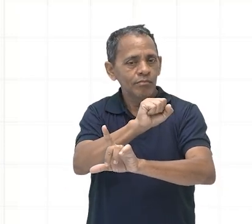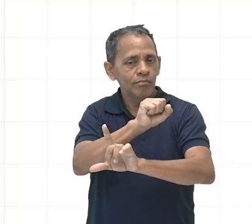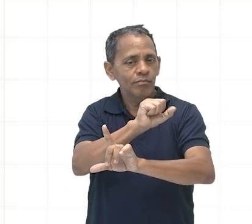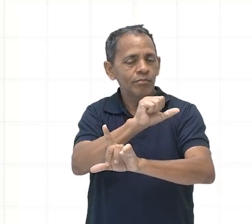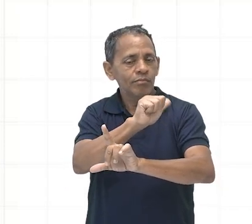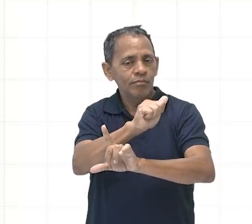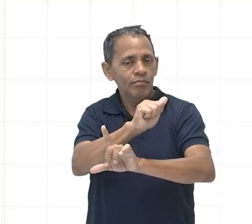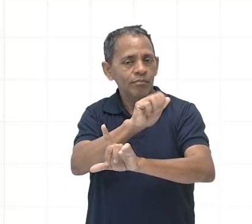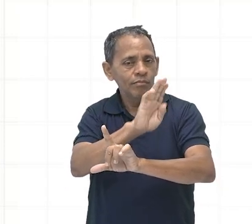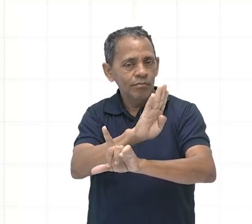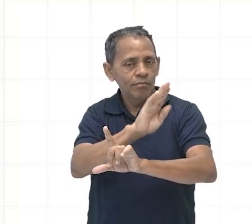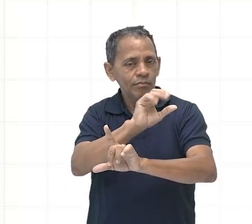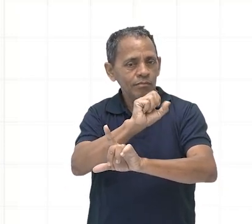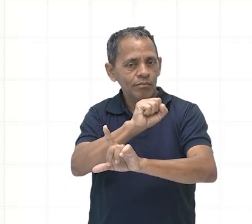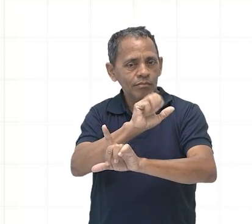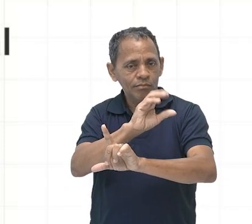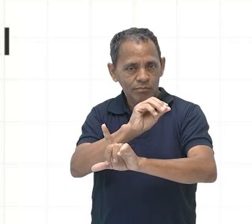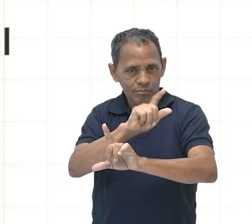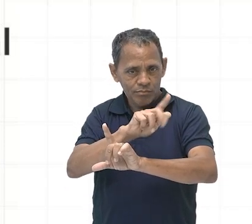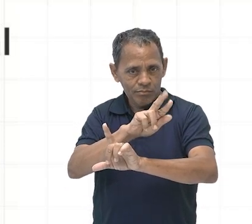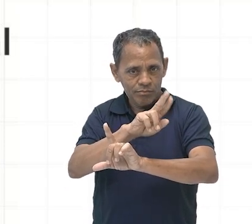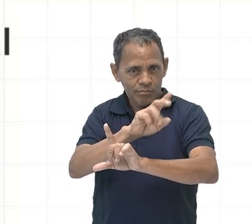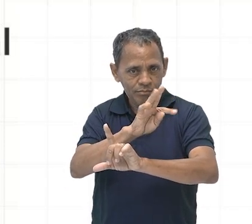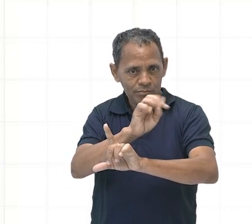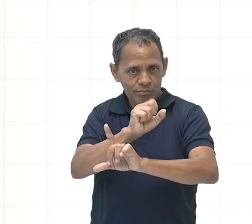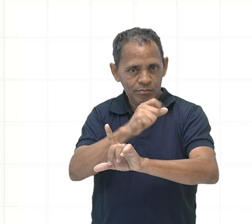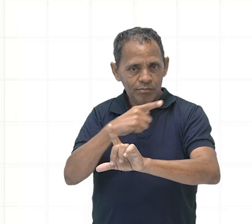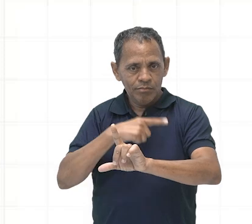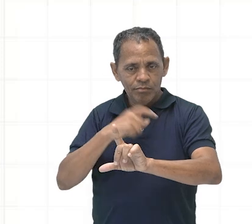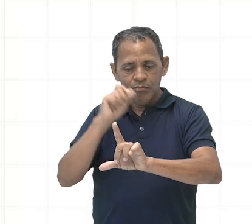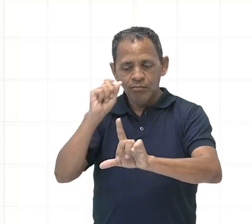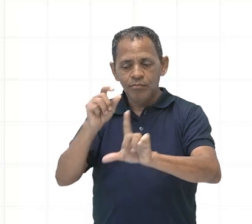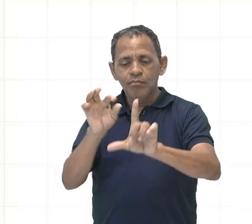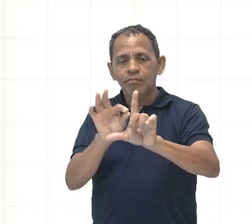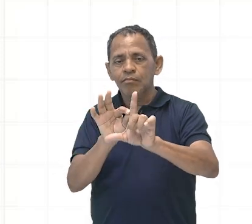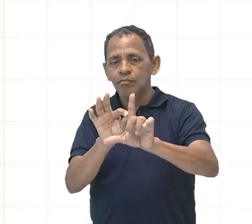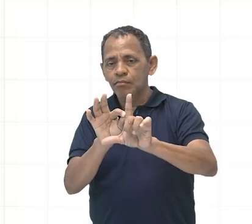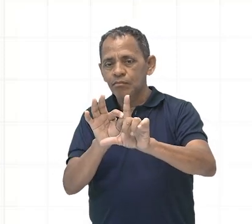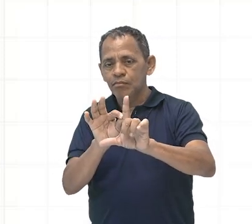frequência absoluta, o que que nós temos? Nós temos o seguinte, ó.